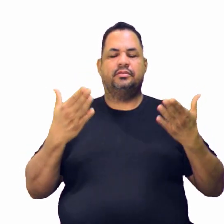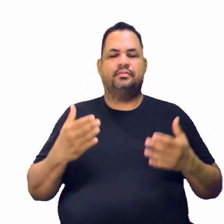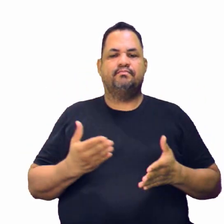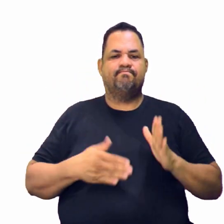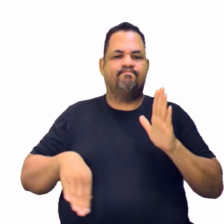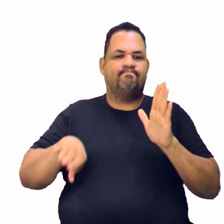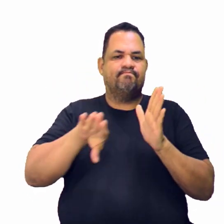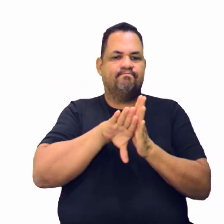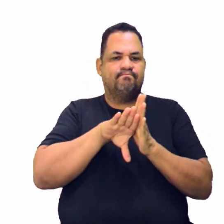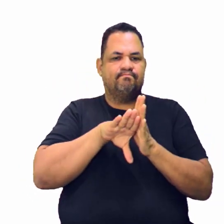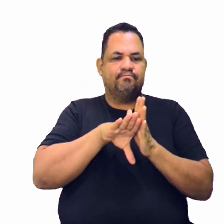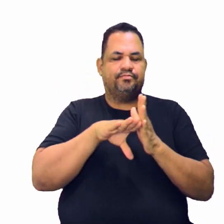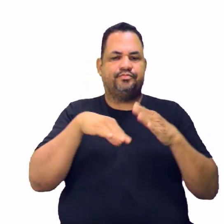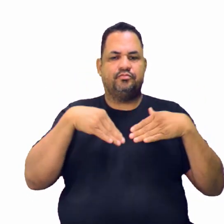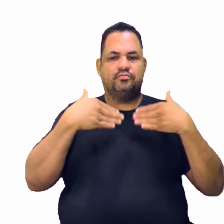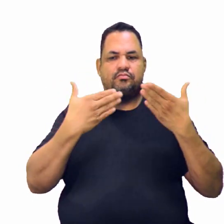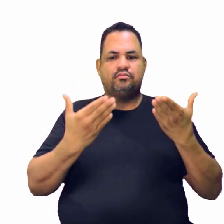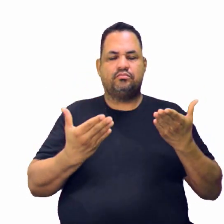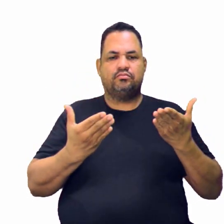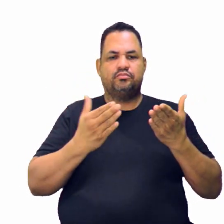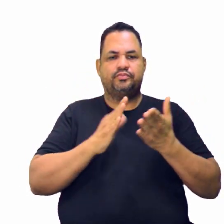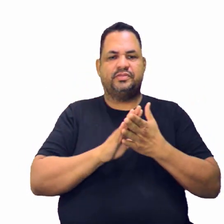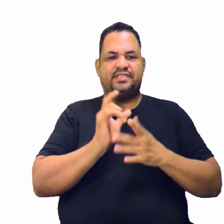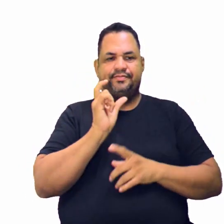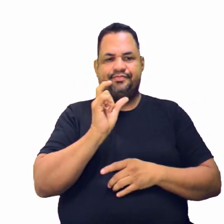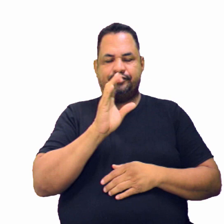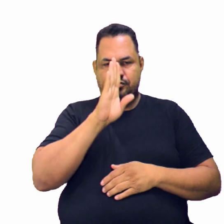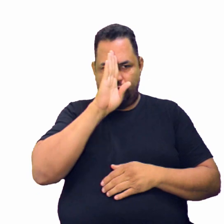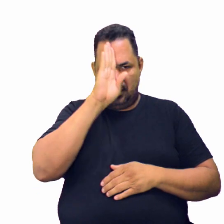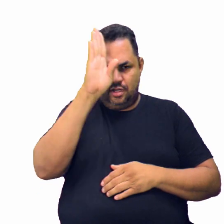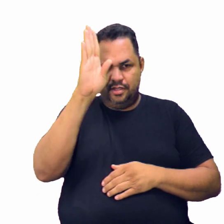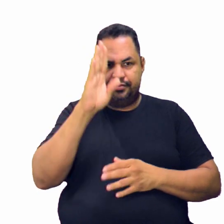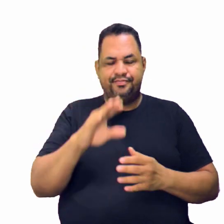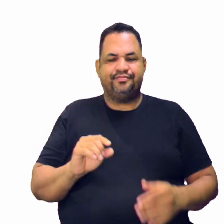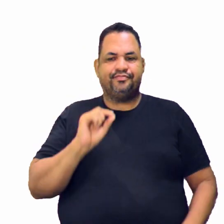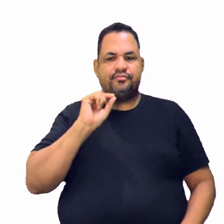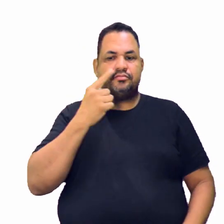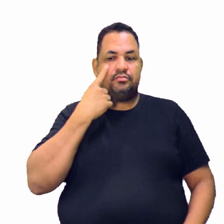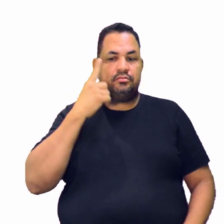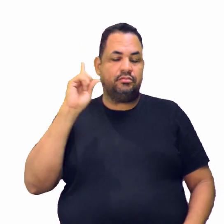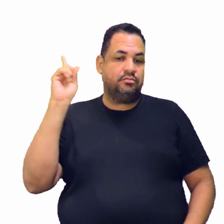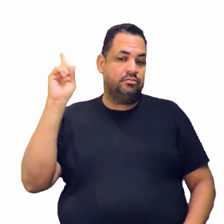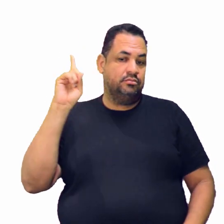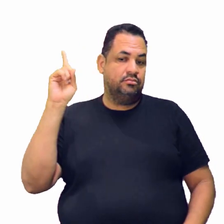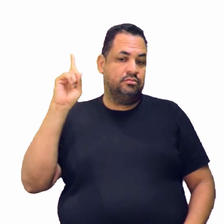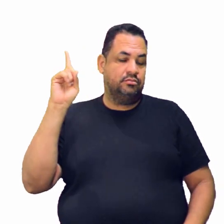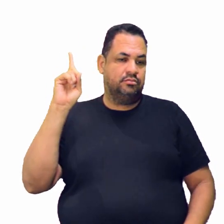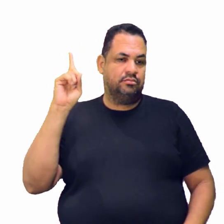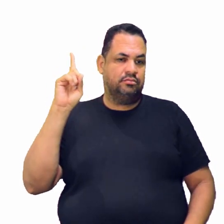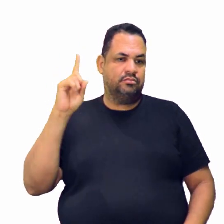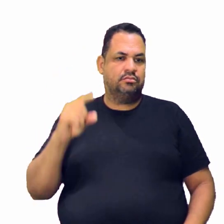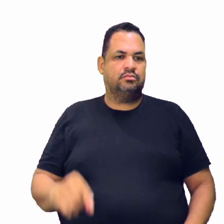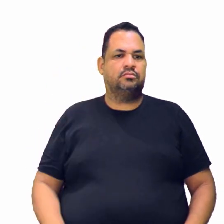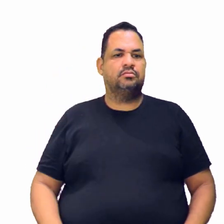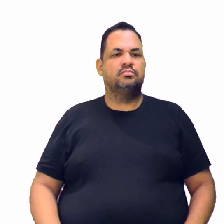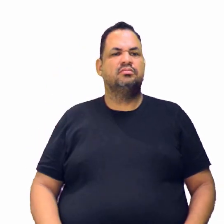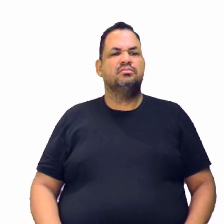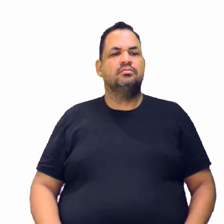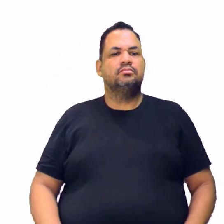só, qual é a palavra principal que você vai ver aqui, ó? Olha